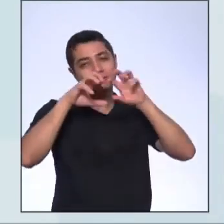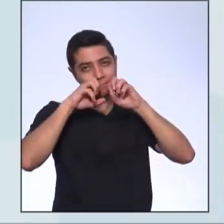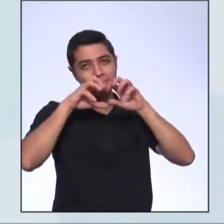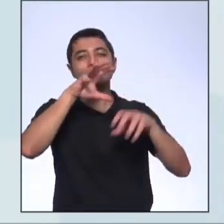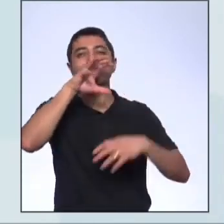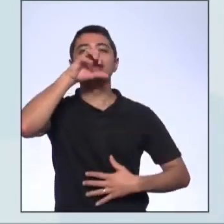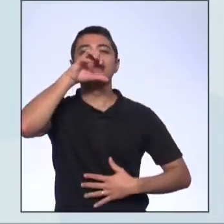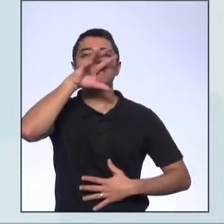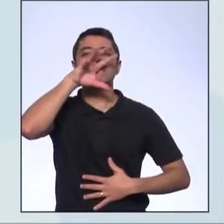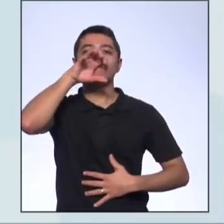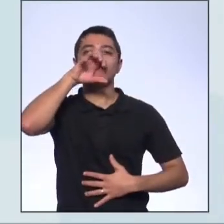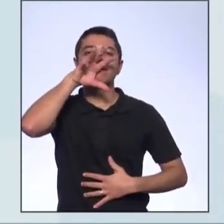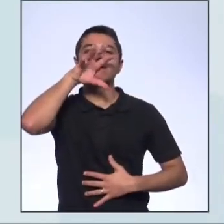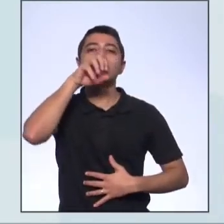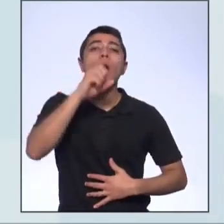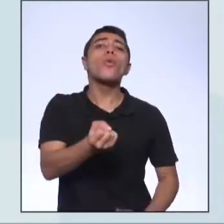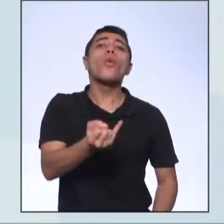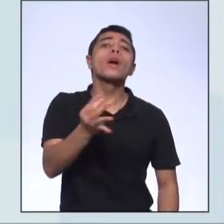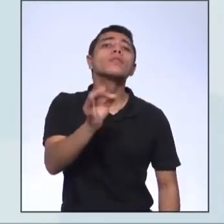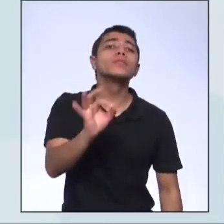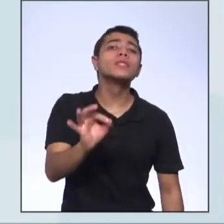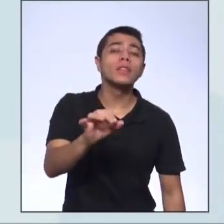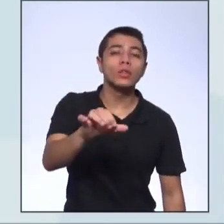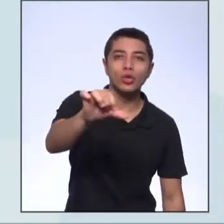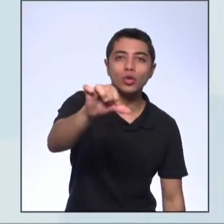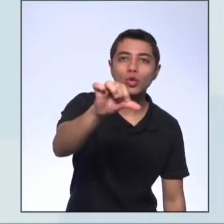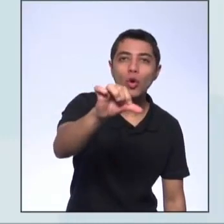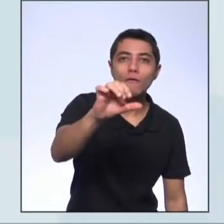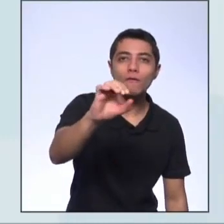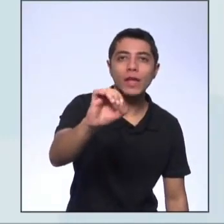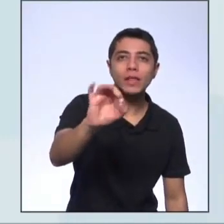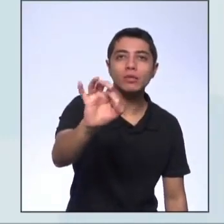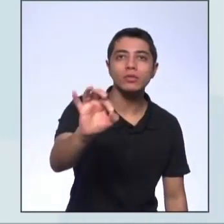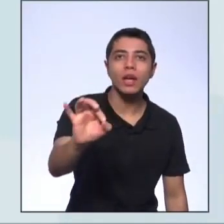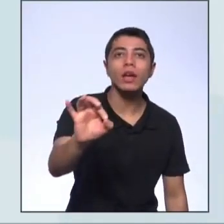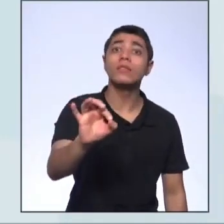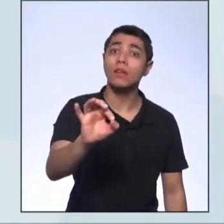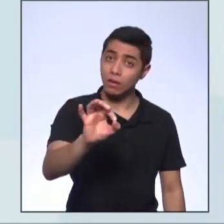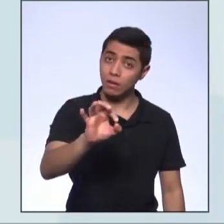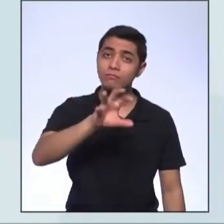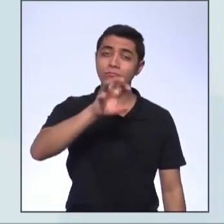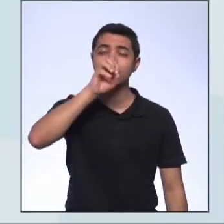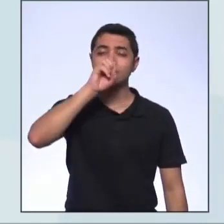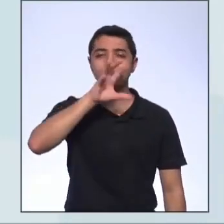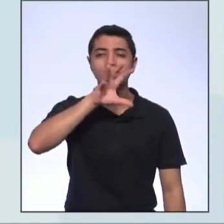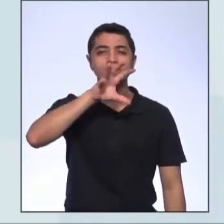gás oxigênio. Olha isso, gente. A gente percebe também que podem haver alguns impactos